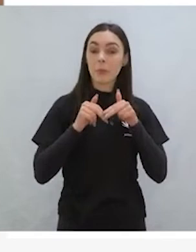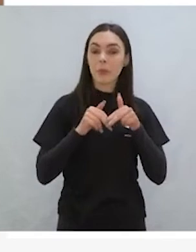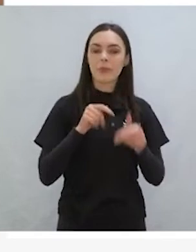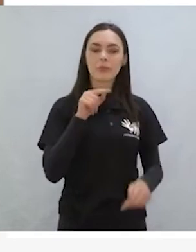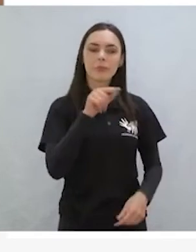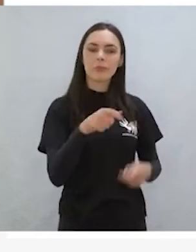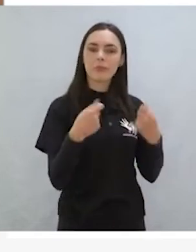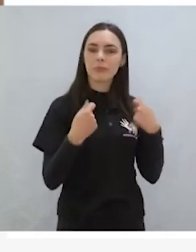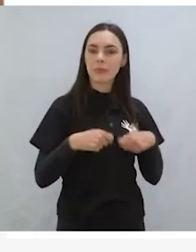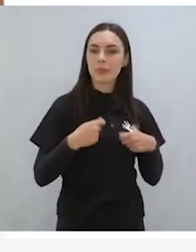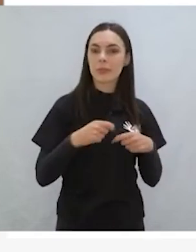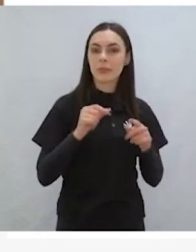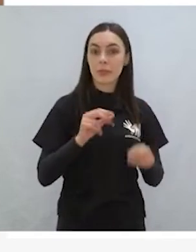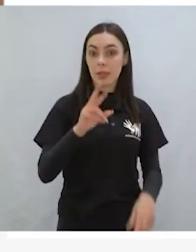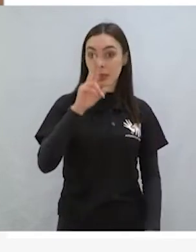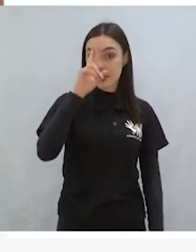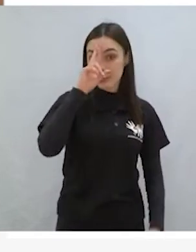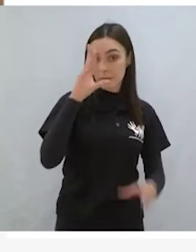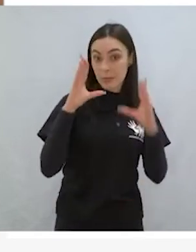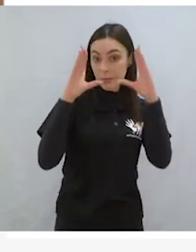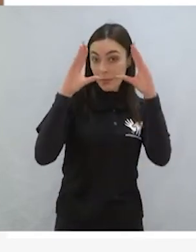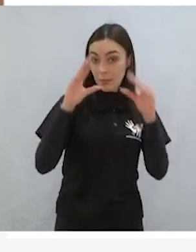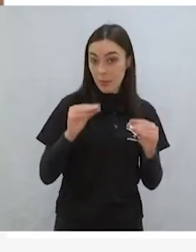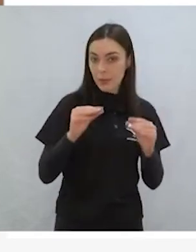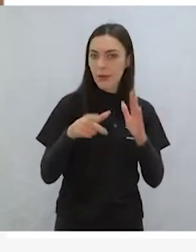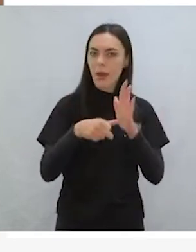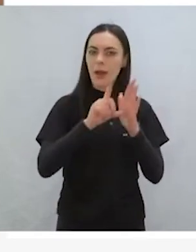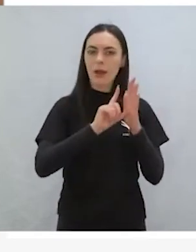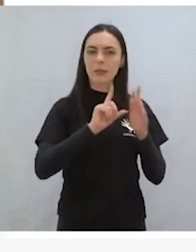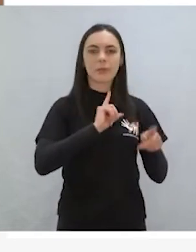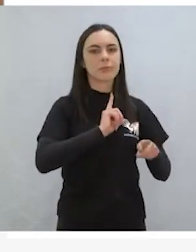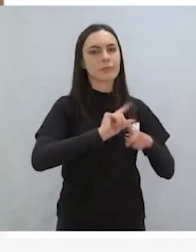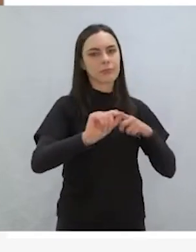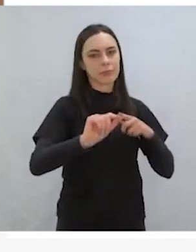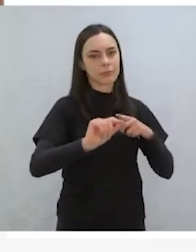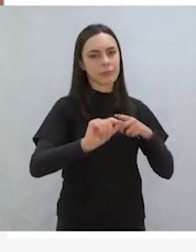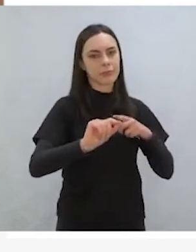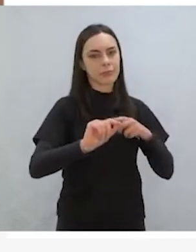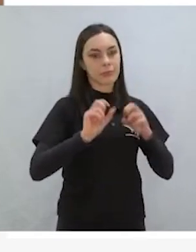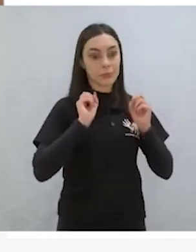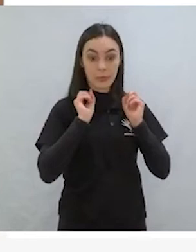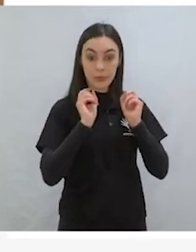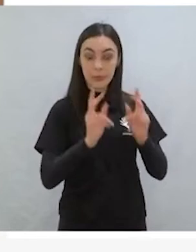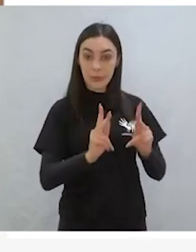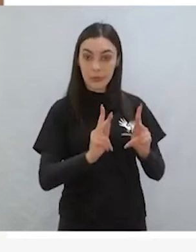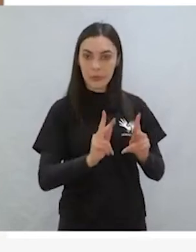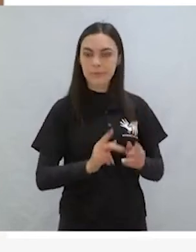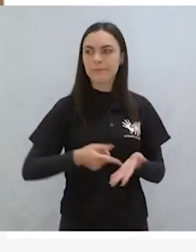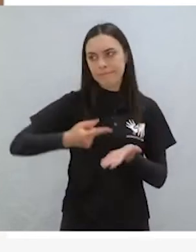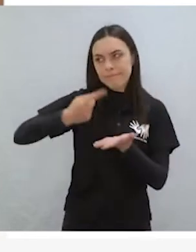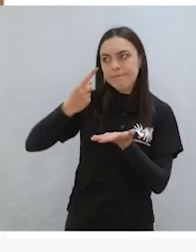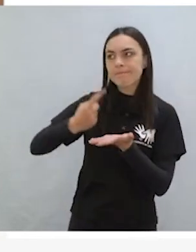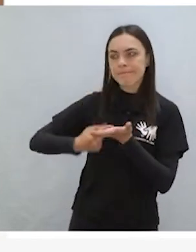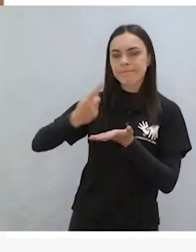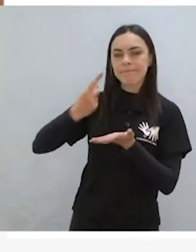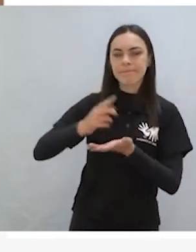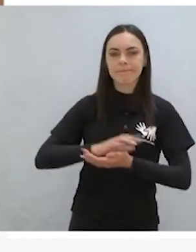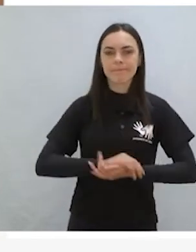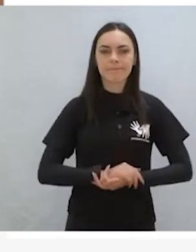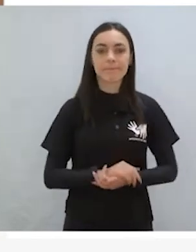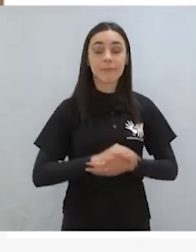Por isso, você tem que sair antes que o relógio toque as 12 badaladas. Está